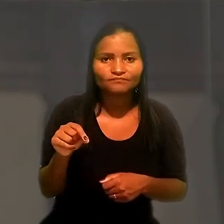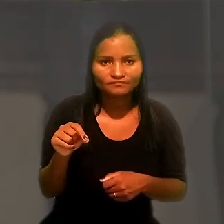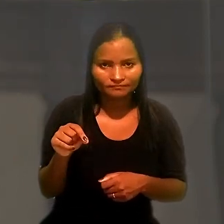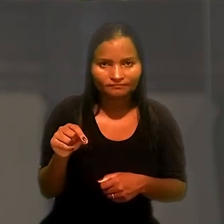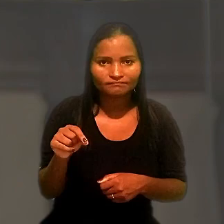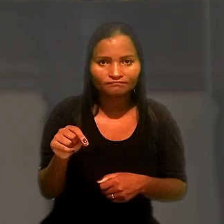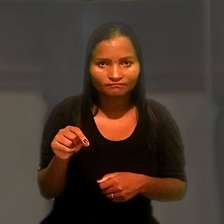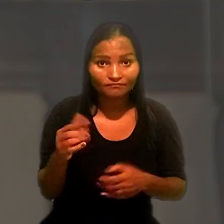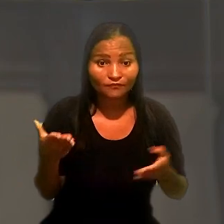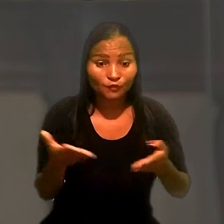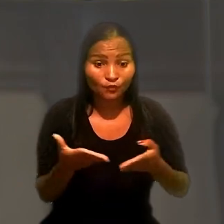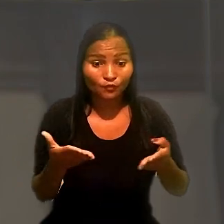sozinho. Hoje,